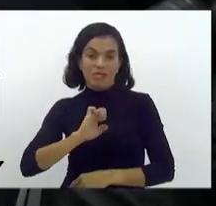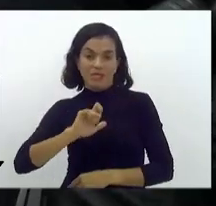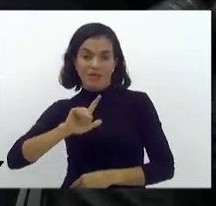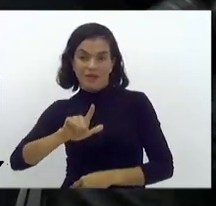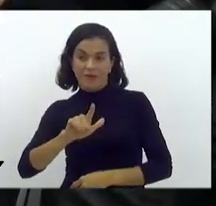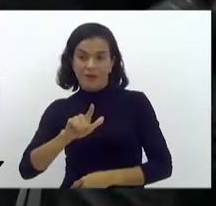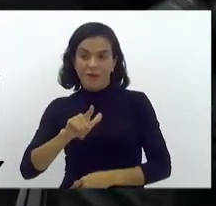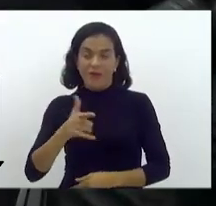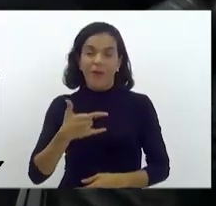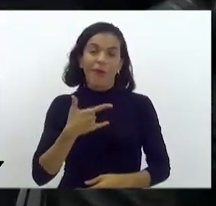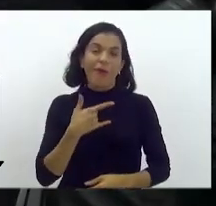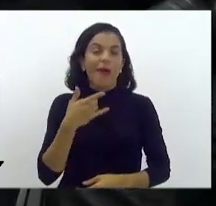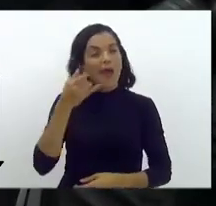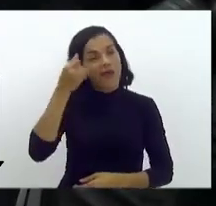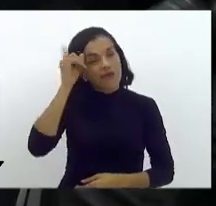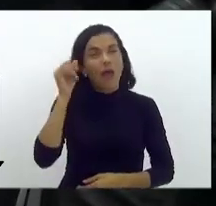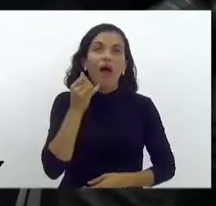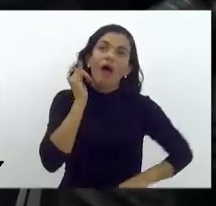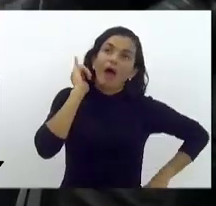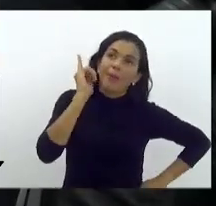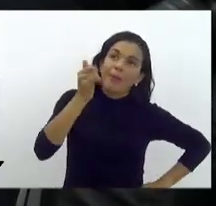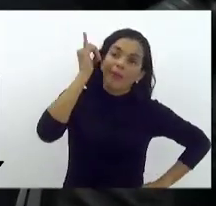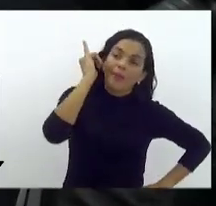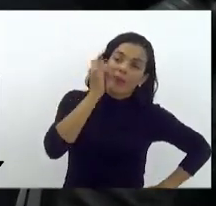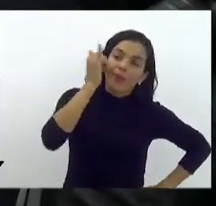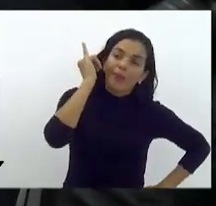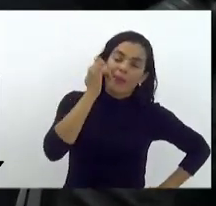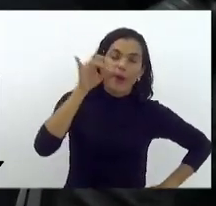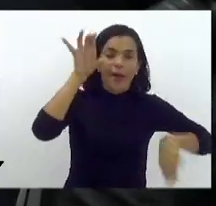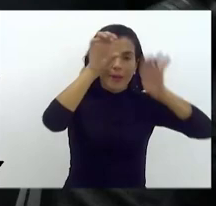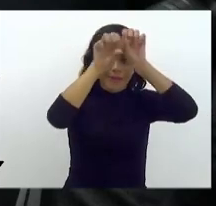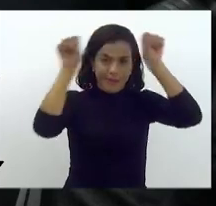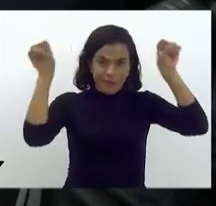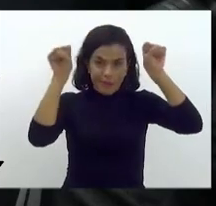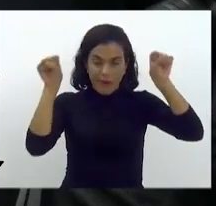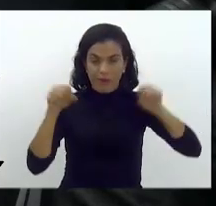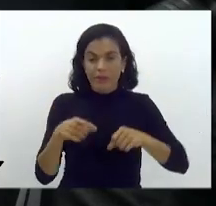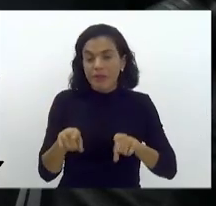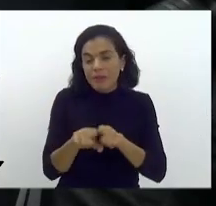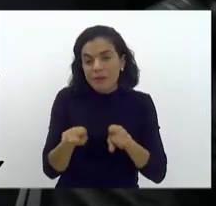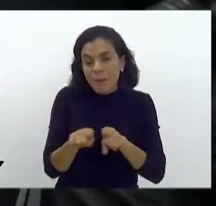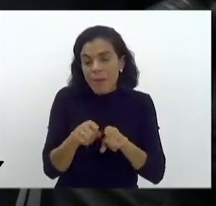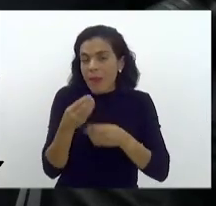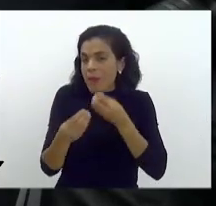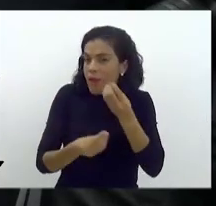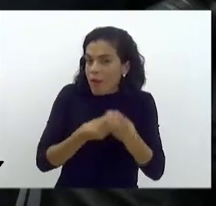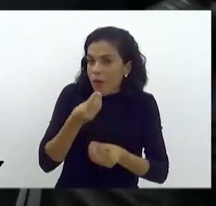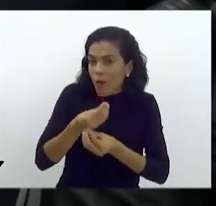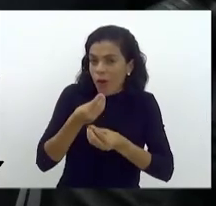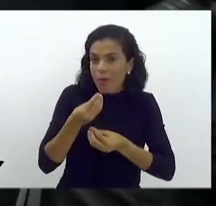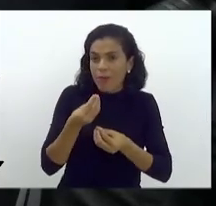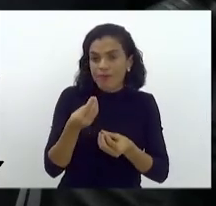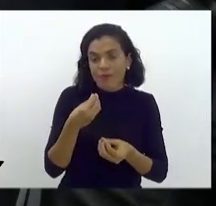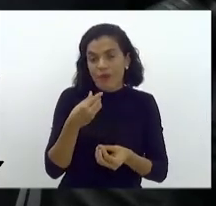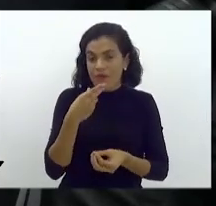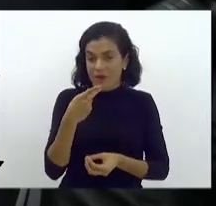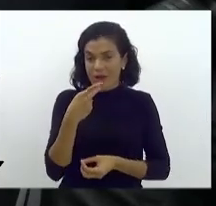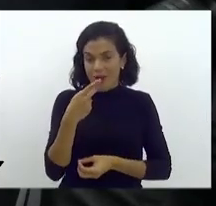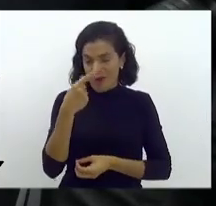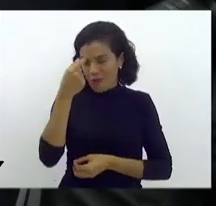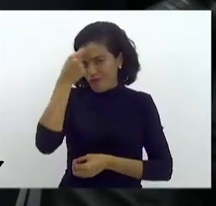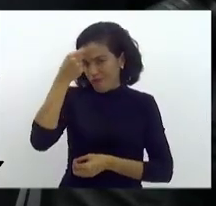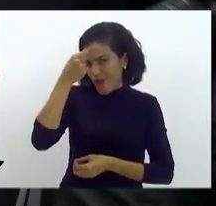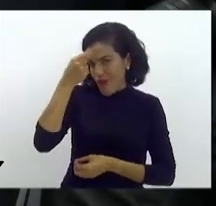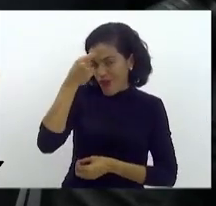prestando satisfação ao tribunal etc etc e até a lógica que eu chamo uma lógica